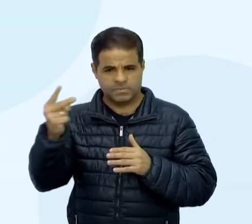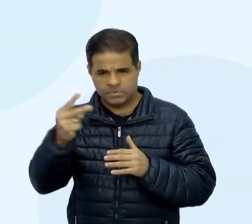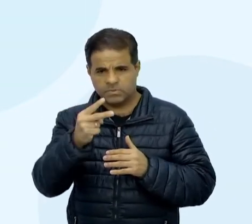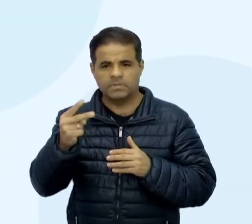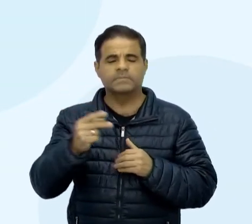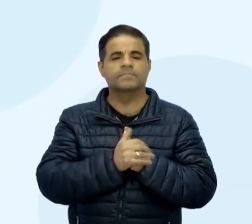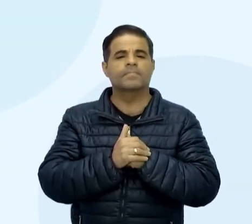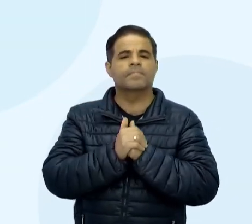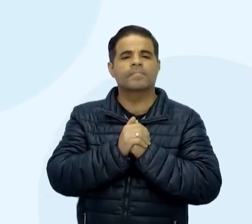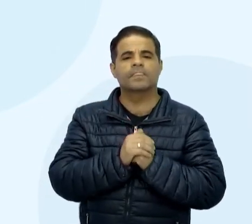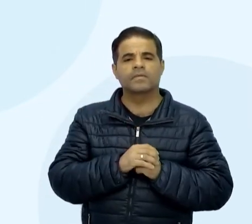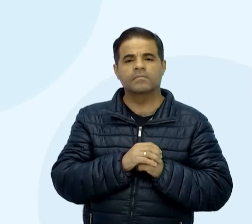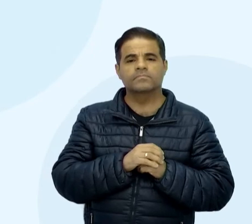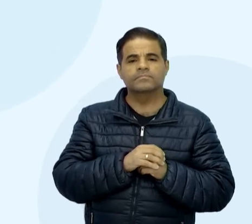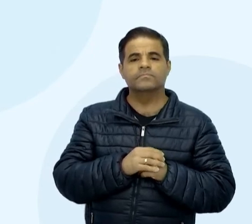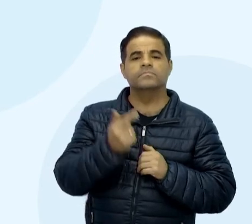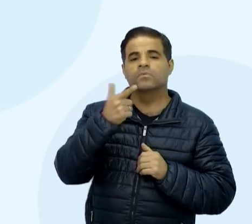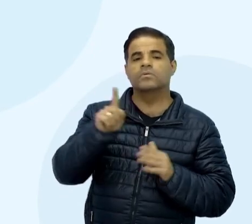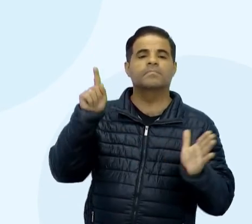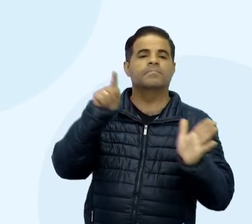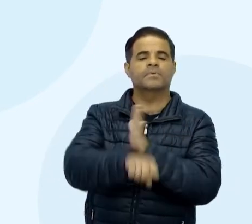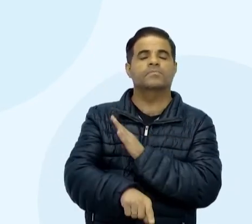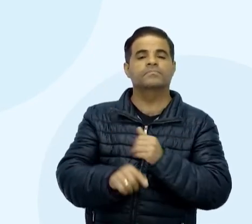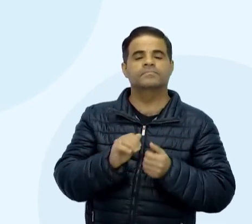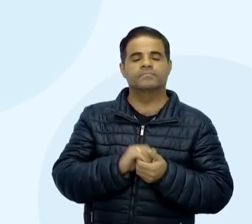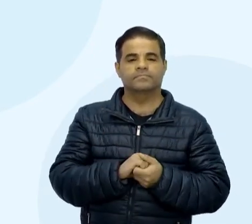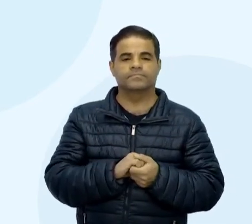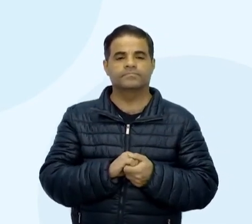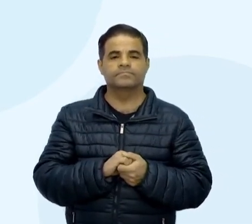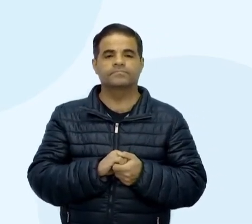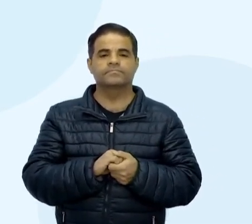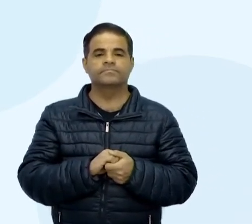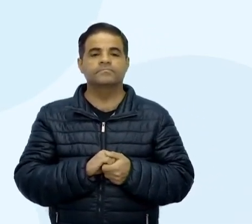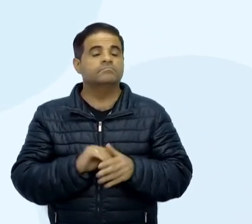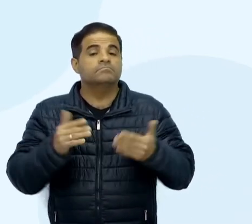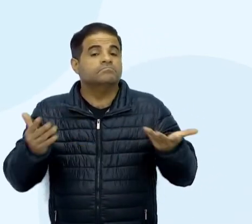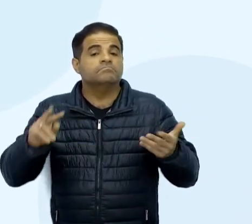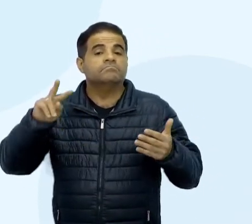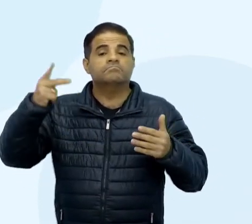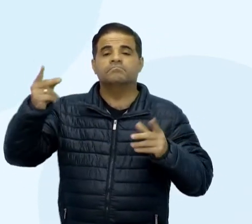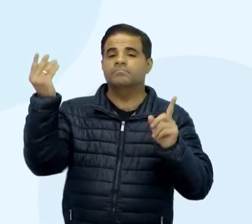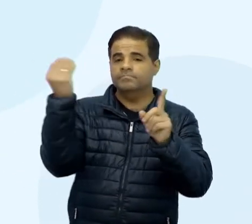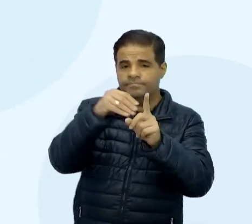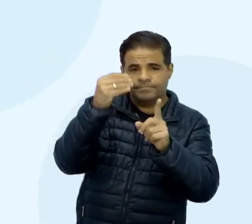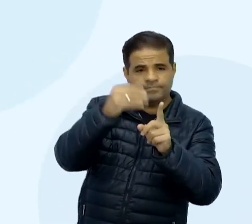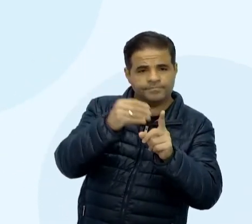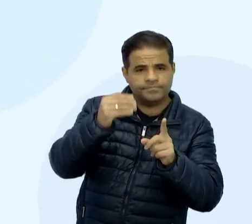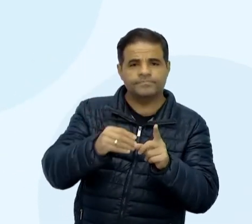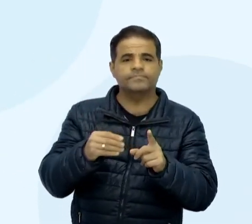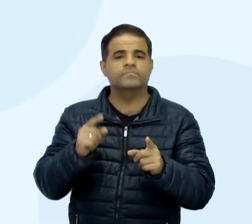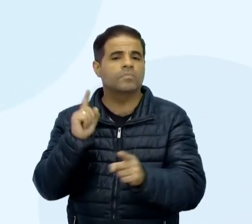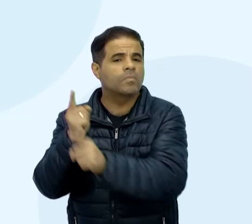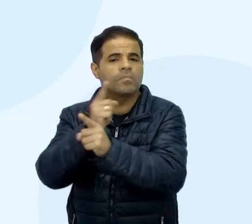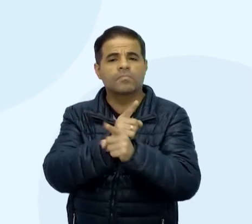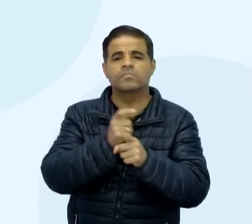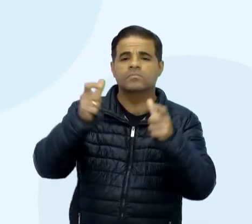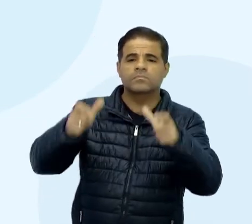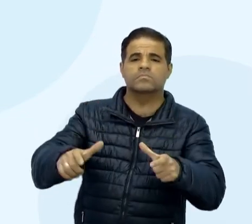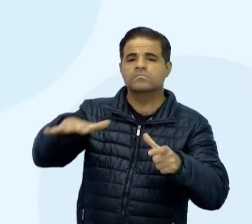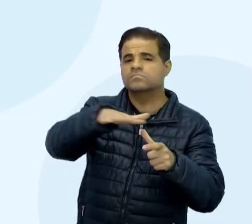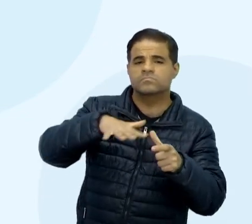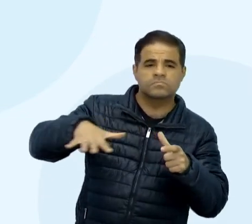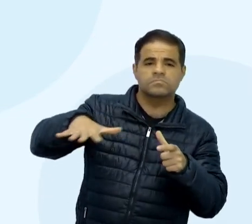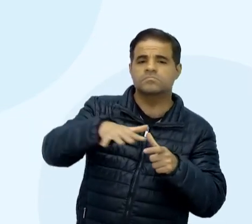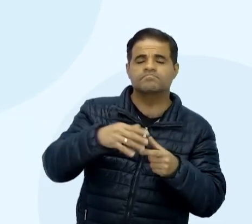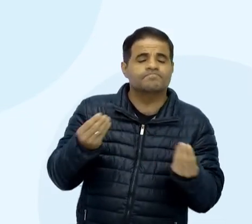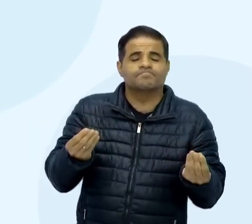2022. Próxima pergunta. Quais são as potencialidades e vulnerabilidades encontradas nessa